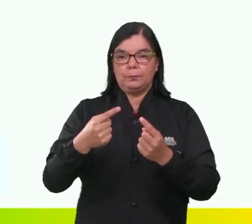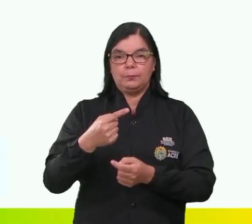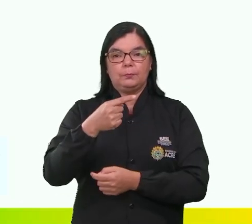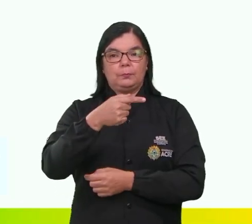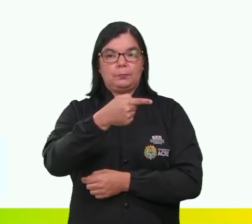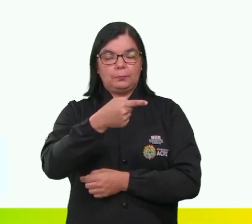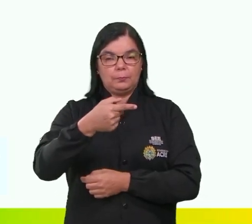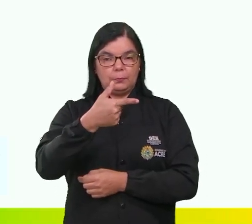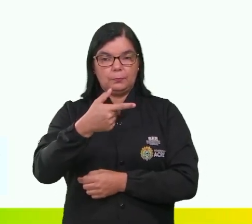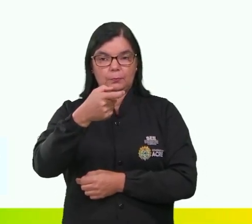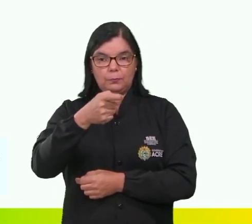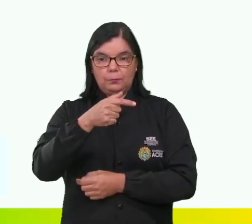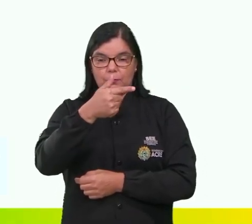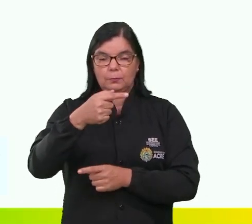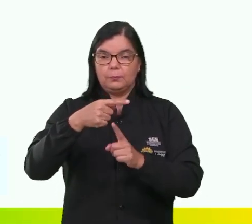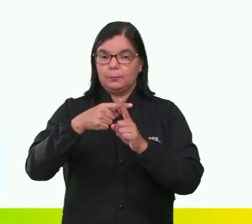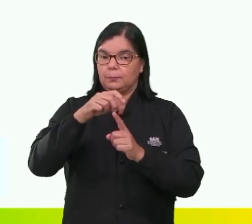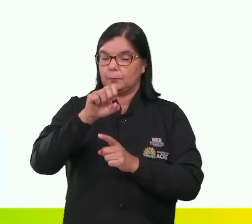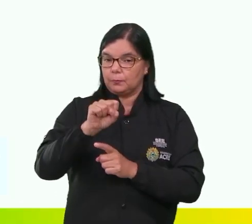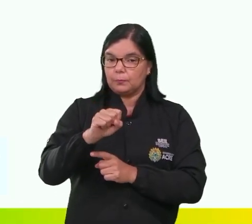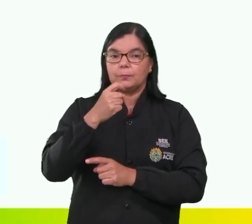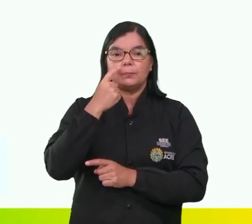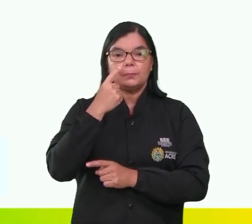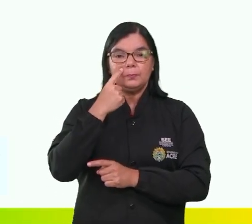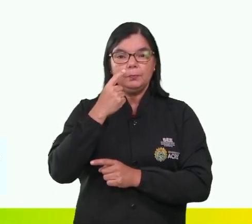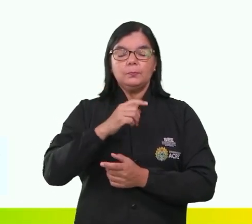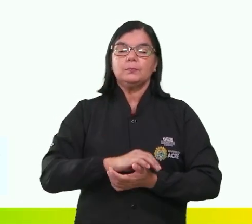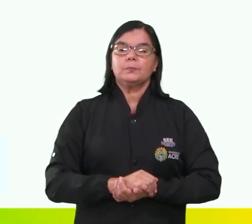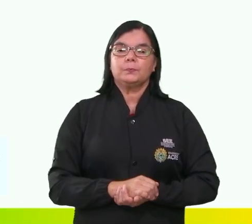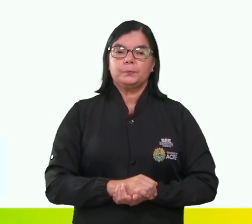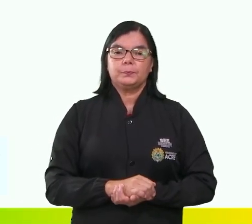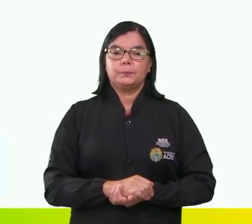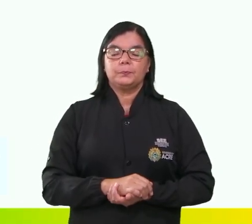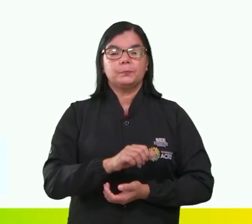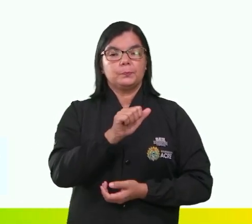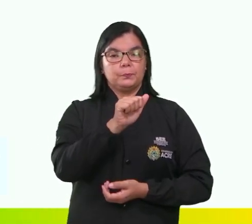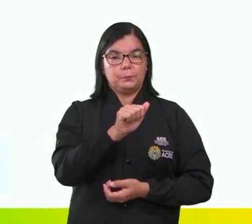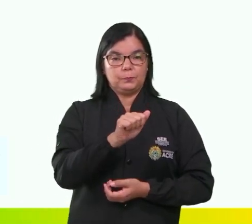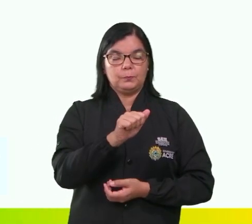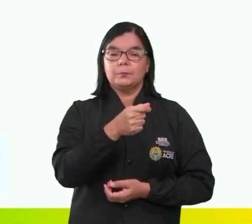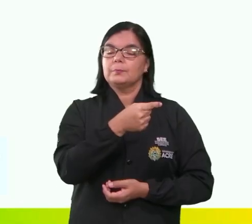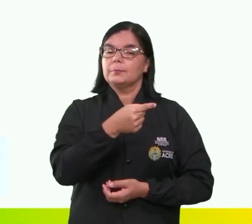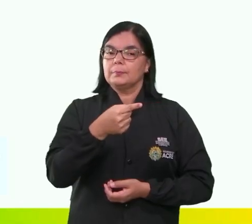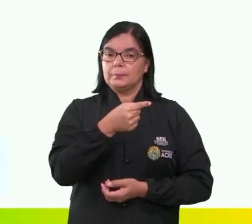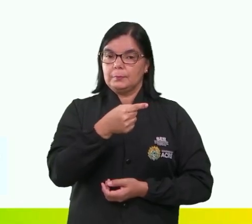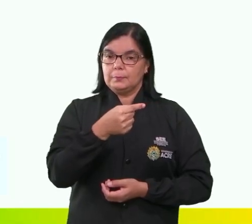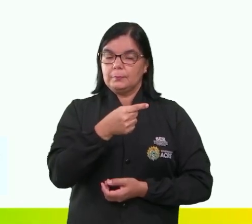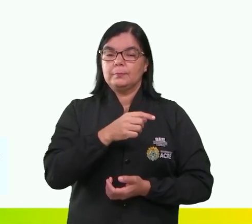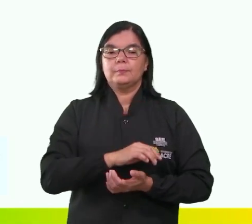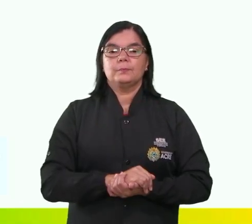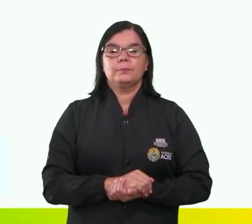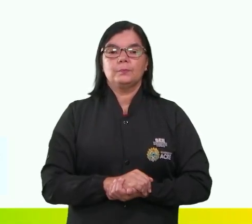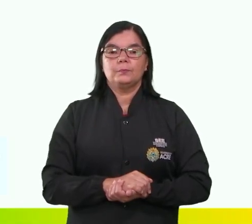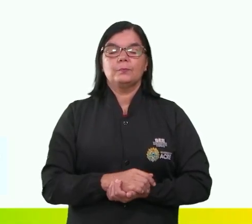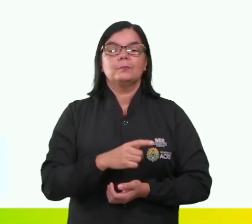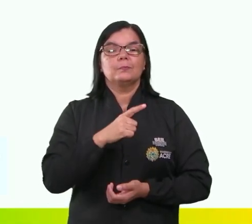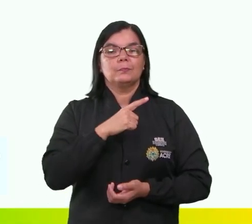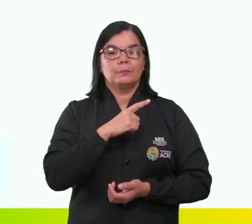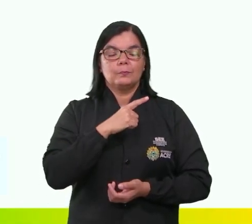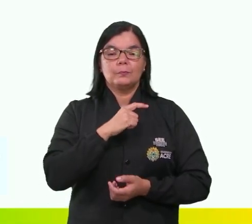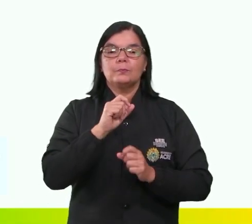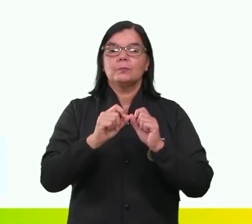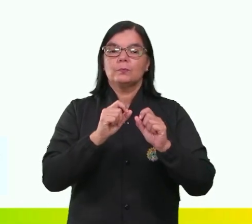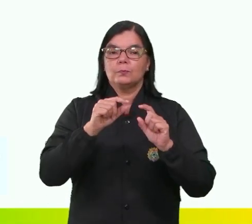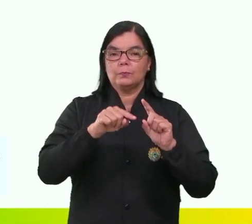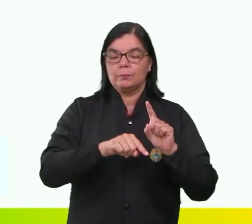8, observe que o a é negativo, Logo, a